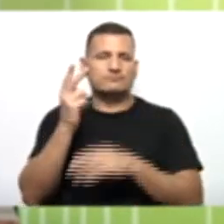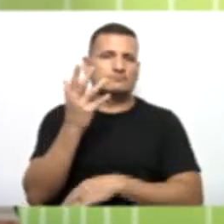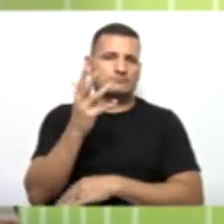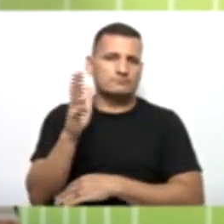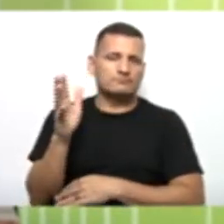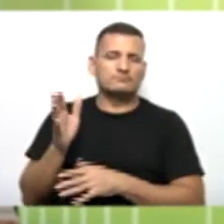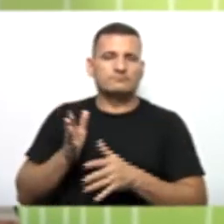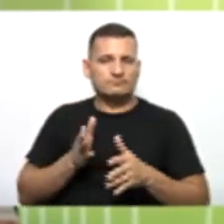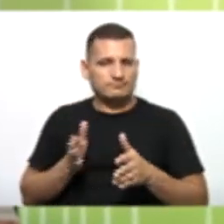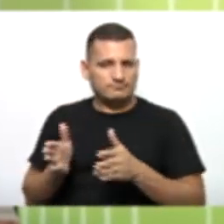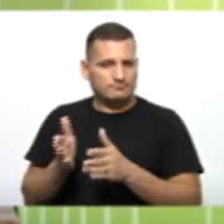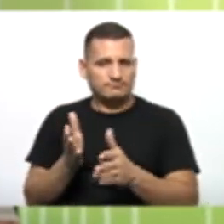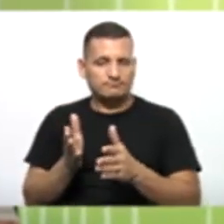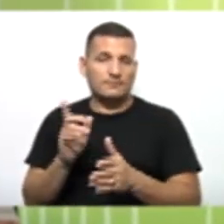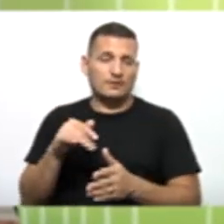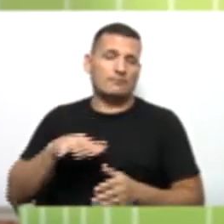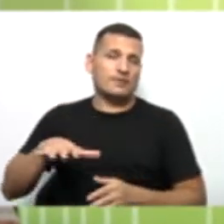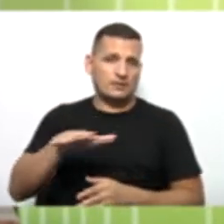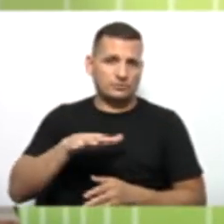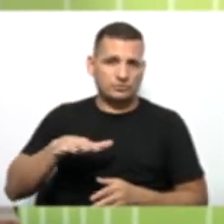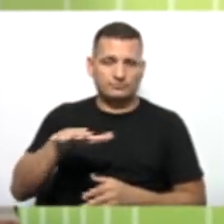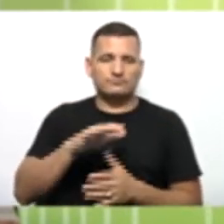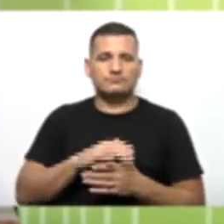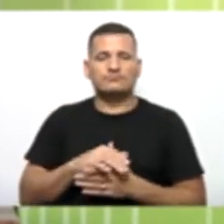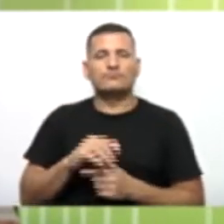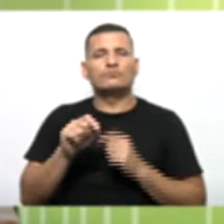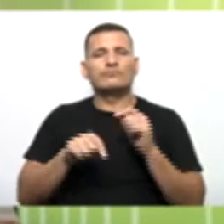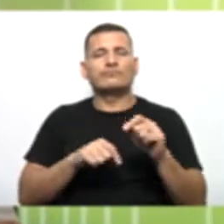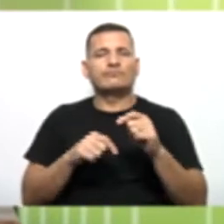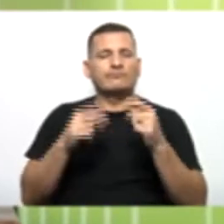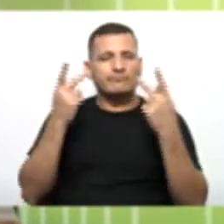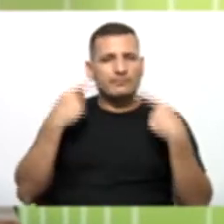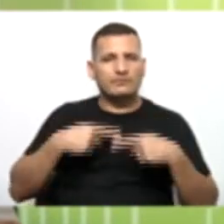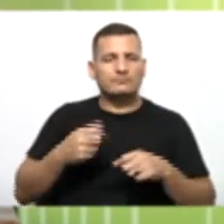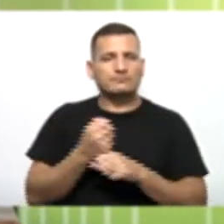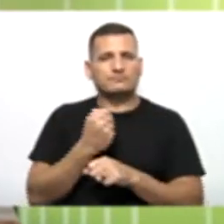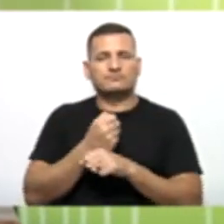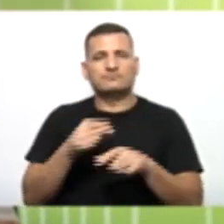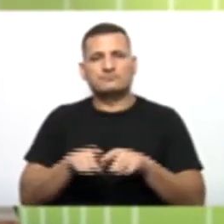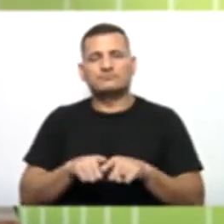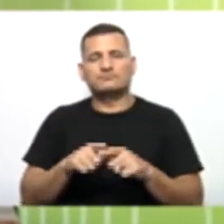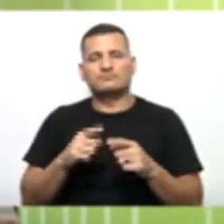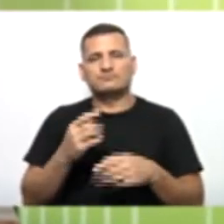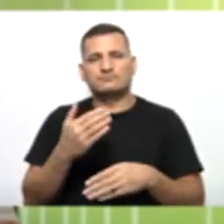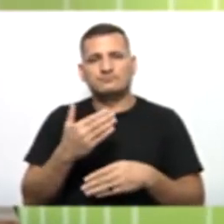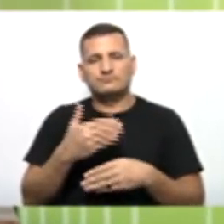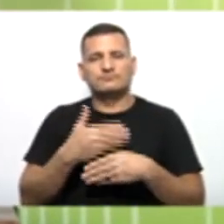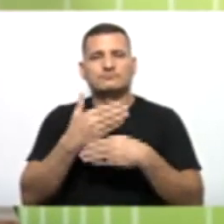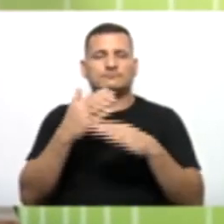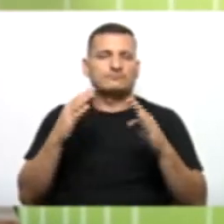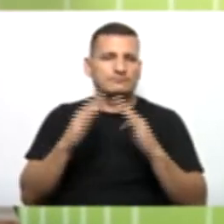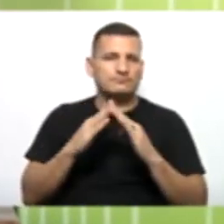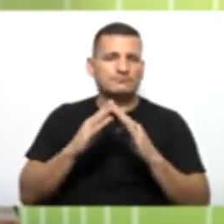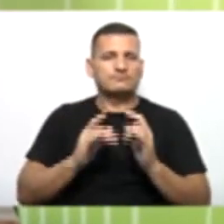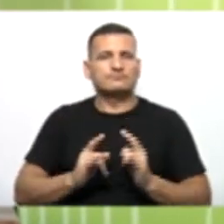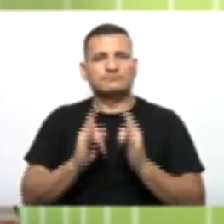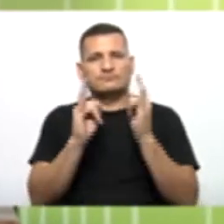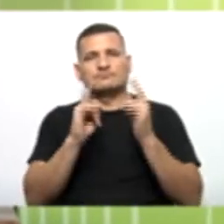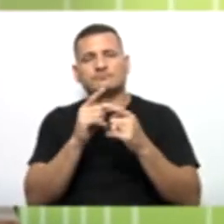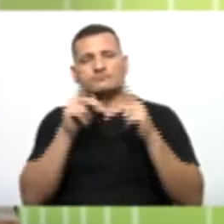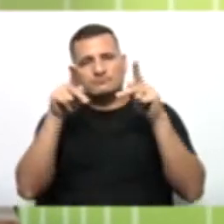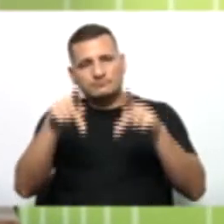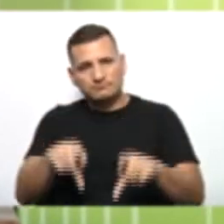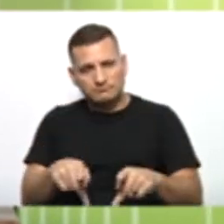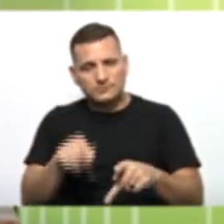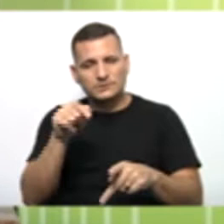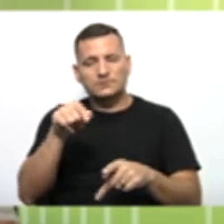faz parte do meio ambiente, aquilo que foi construído pelo homem, como casas, prédios, pontes, tudo isso faz parte do meio